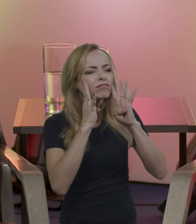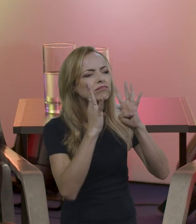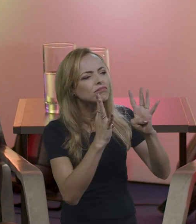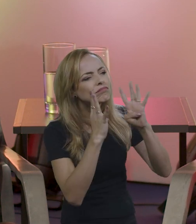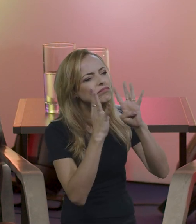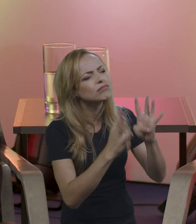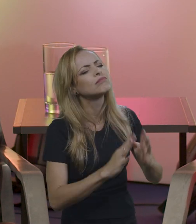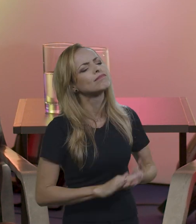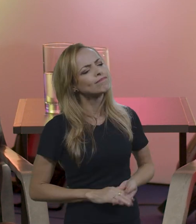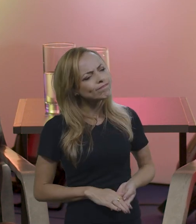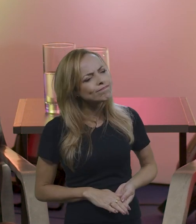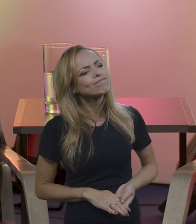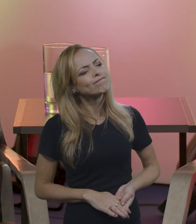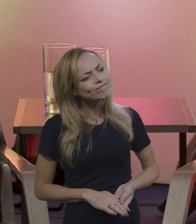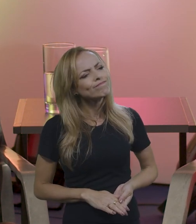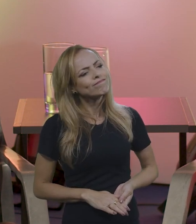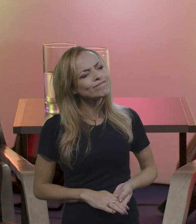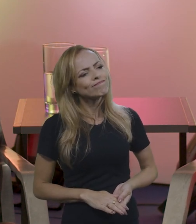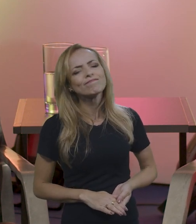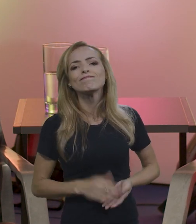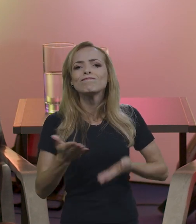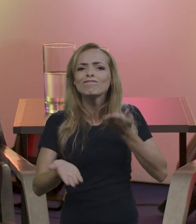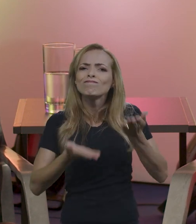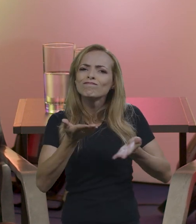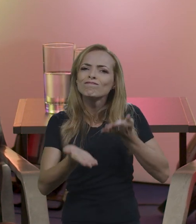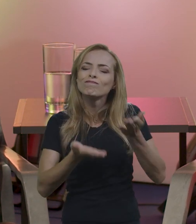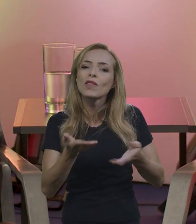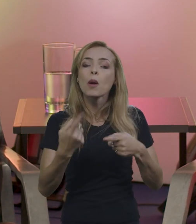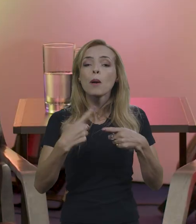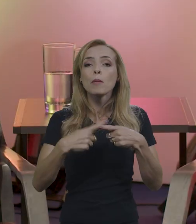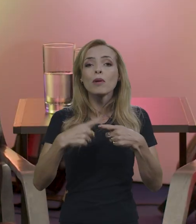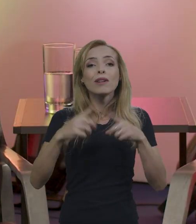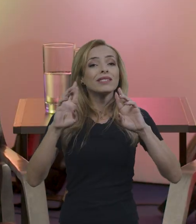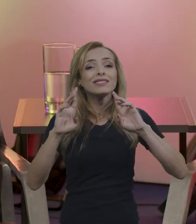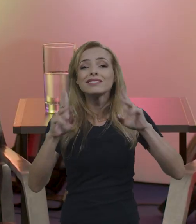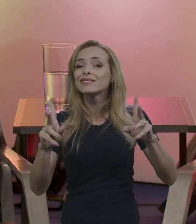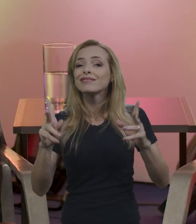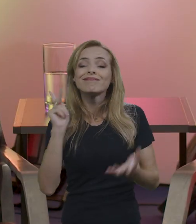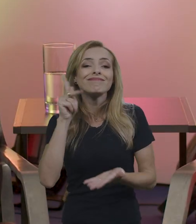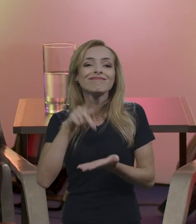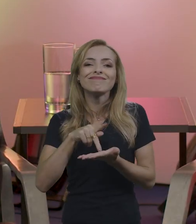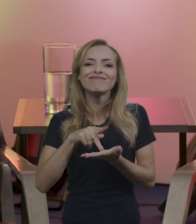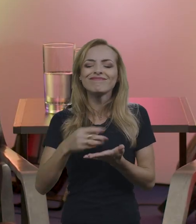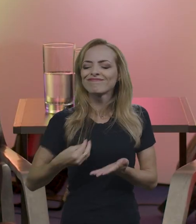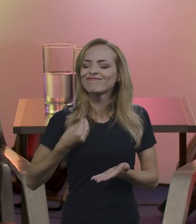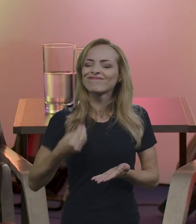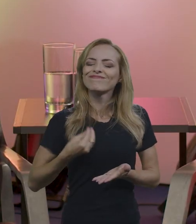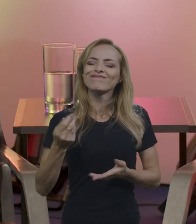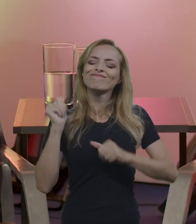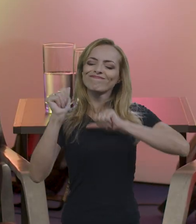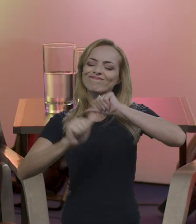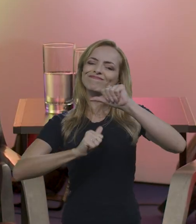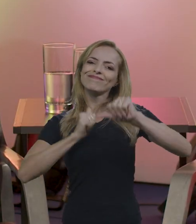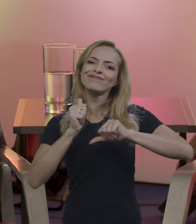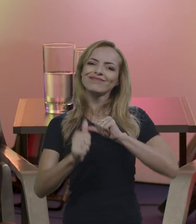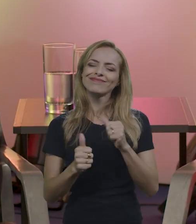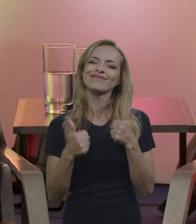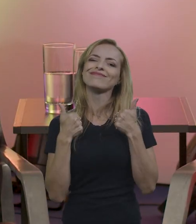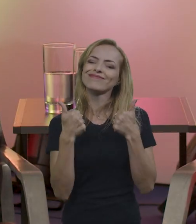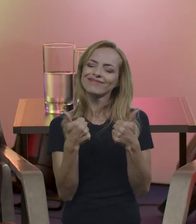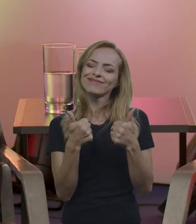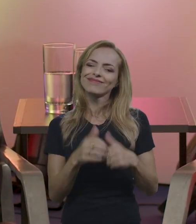para, escuta e dá essa atenção para outras pessoas, porque pode fazer a diferença muito grande na vida de alguém.